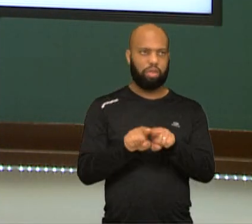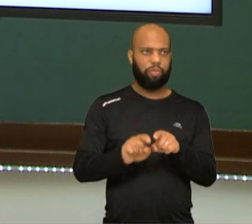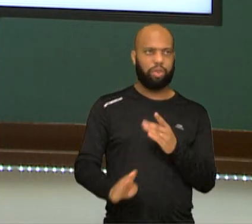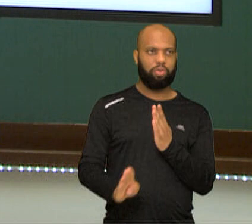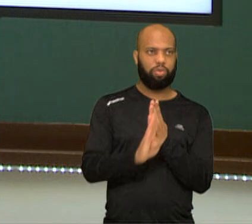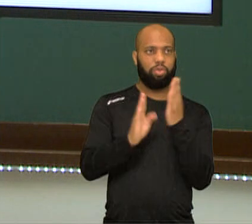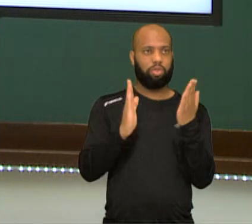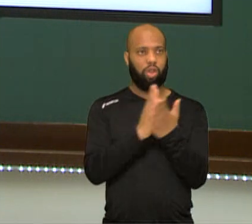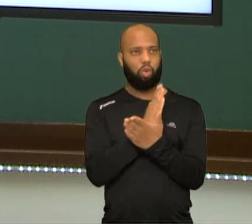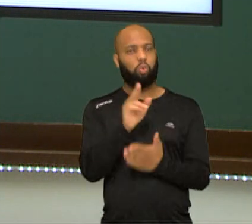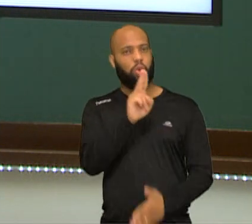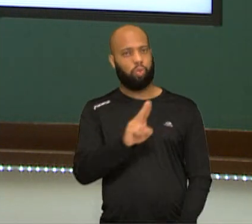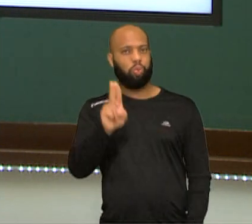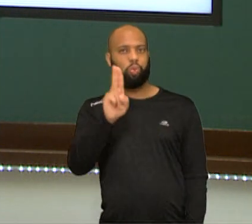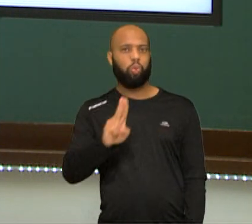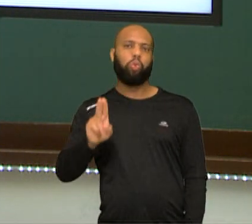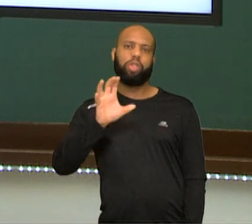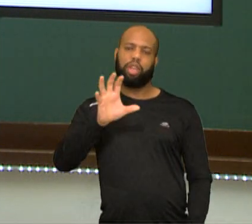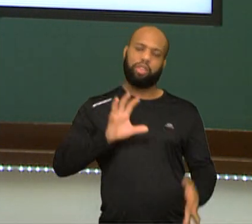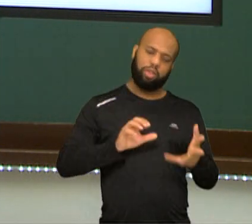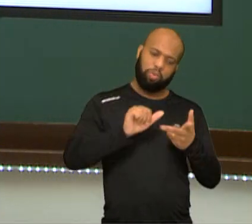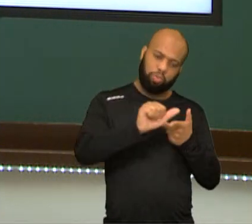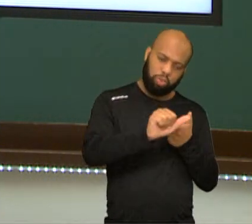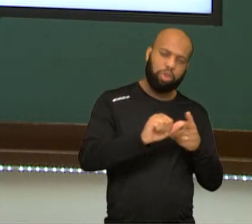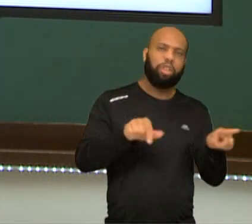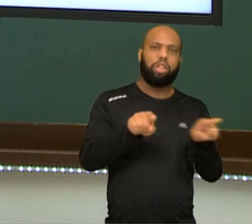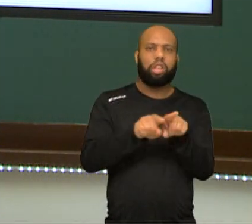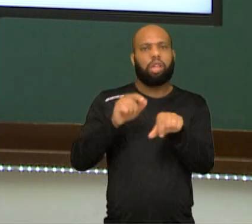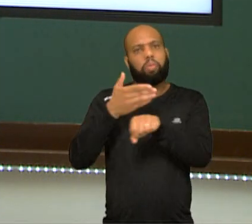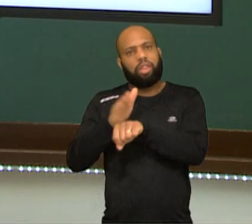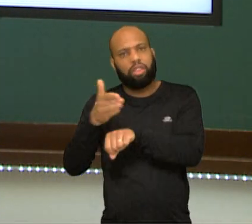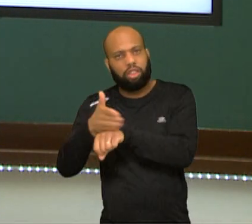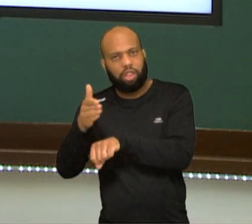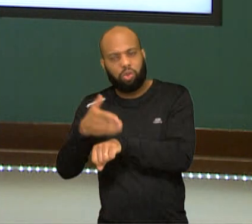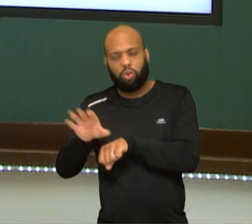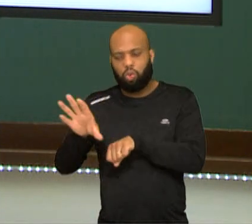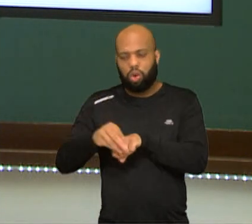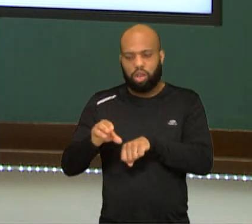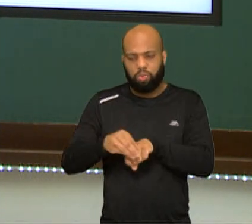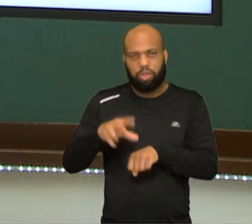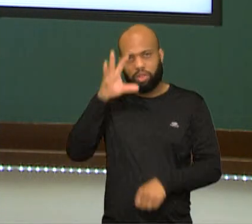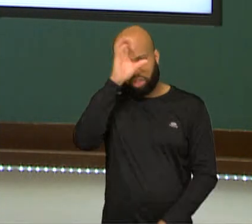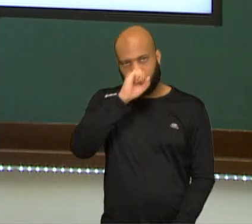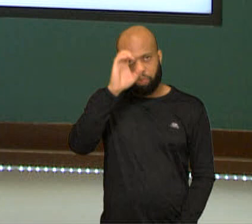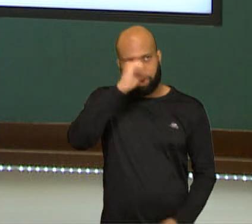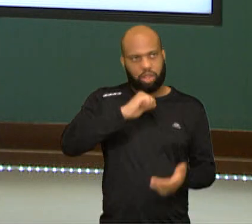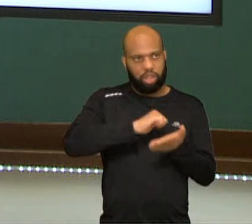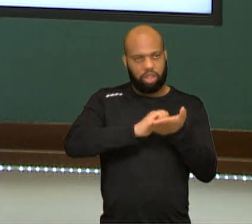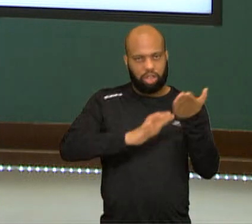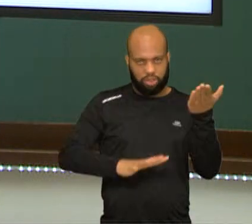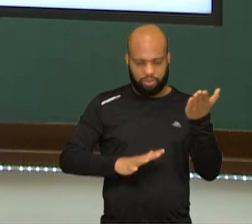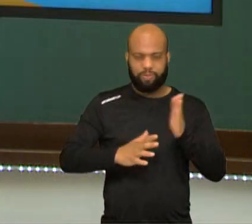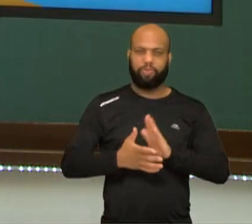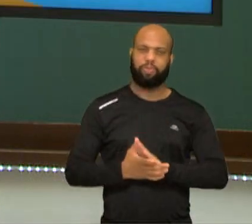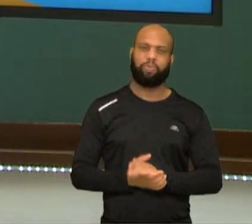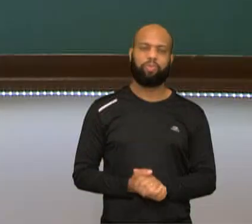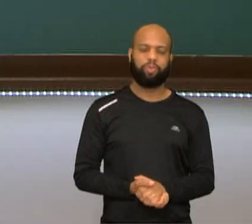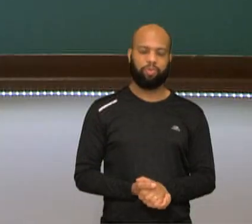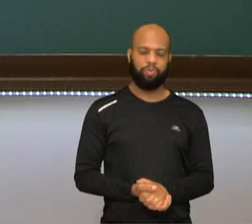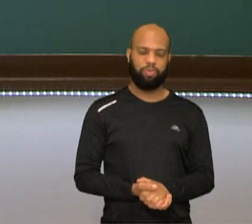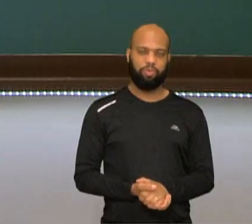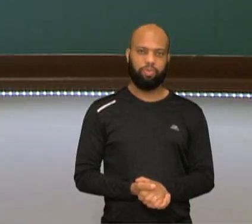identificamos algumas aplicações desses compostos, praticamos esse conhecimento através de